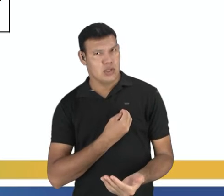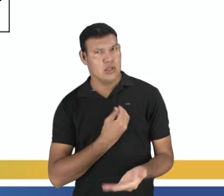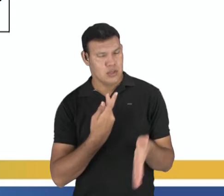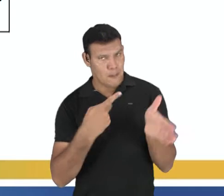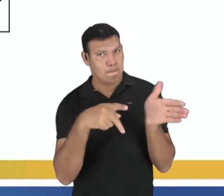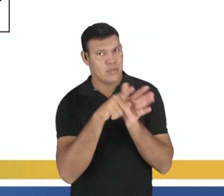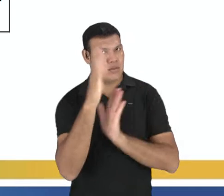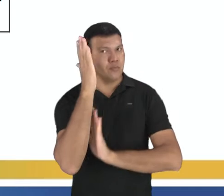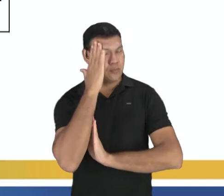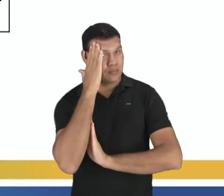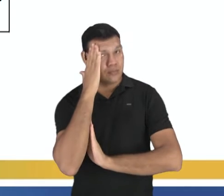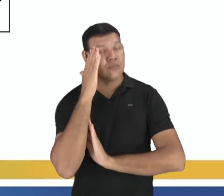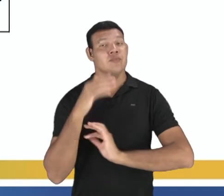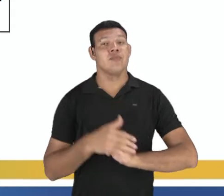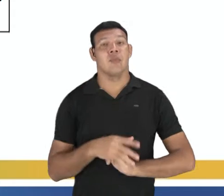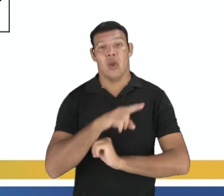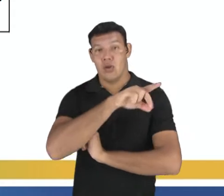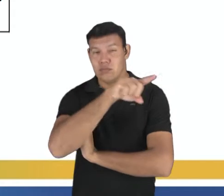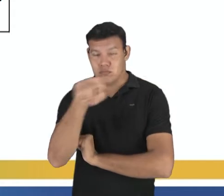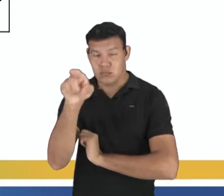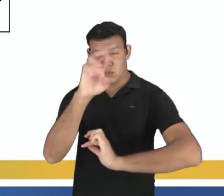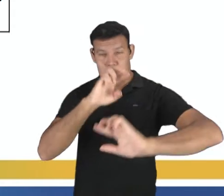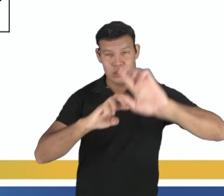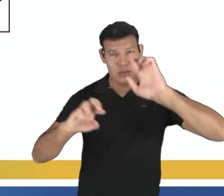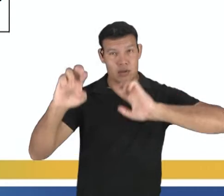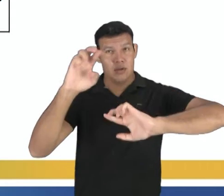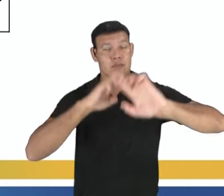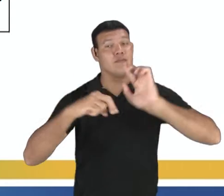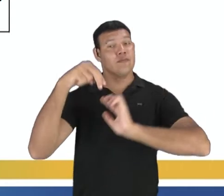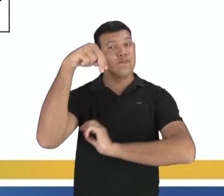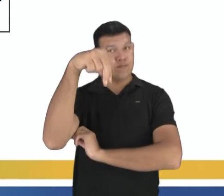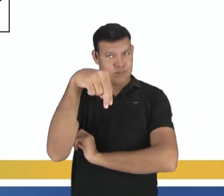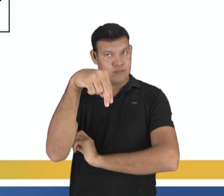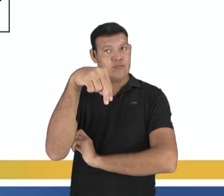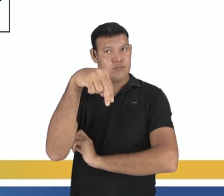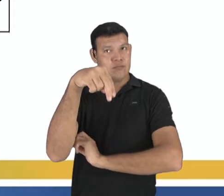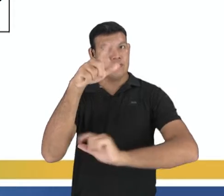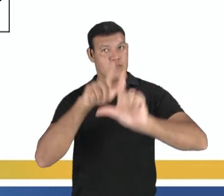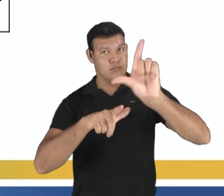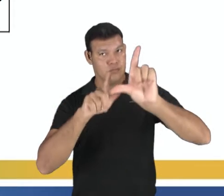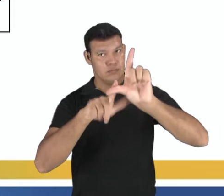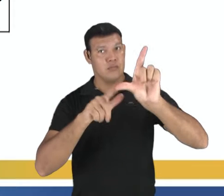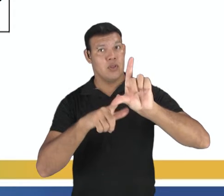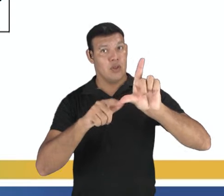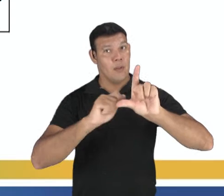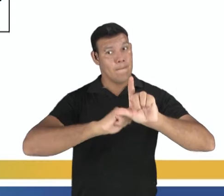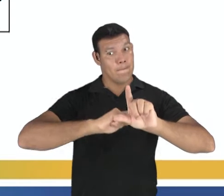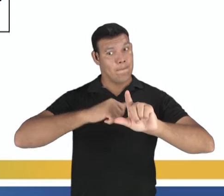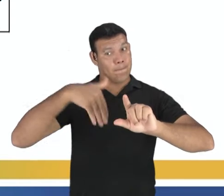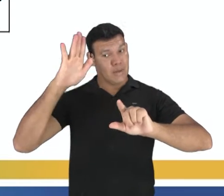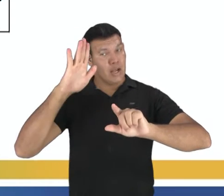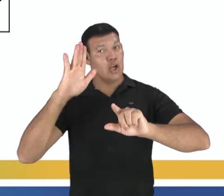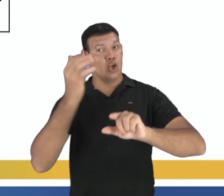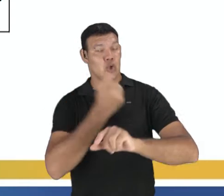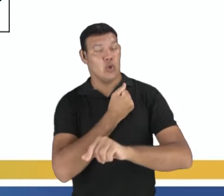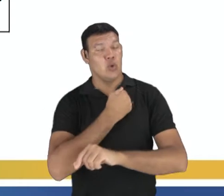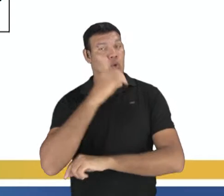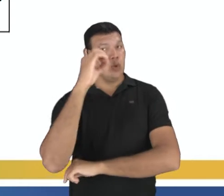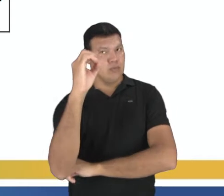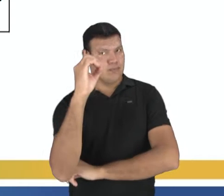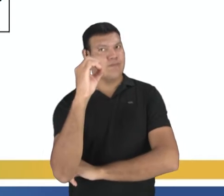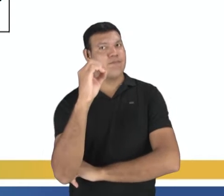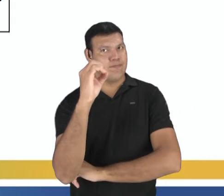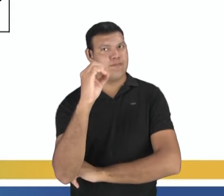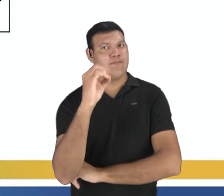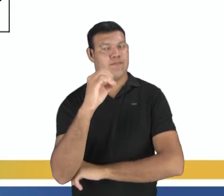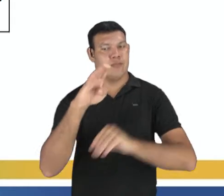de existência, vocês devem observar que o meu n ele tem que ser maior que zero. E aí nós vamos ter